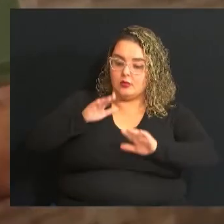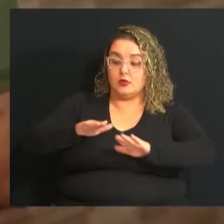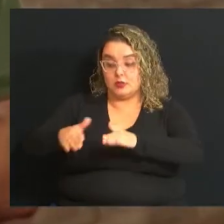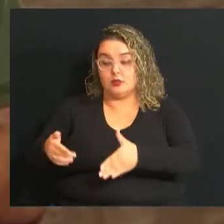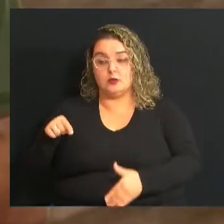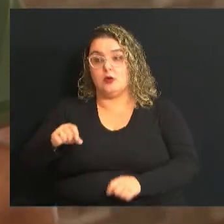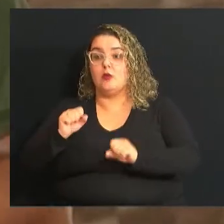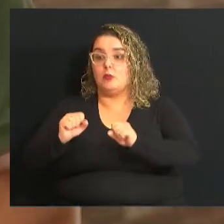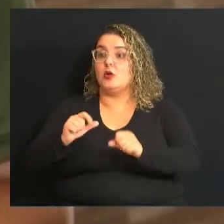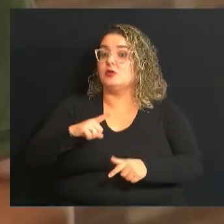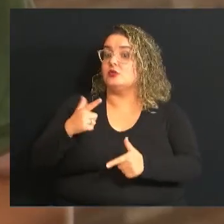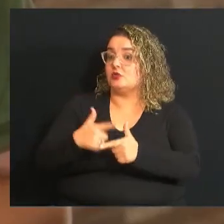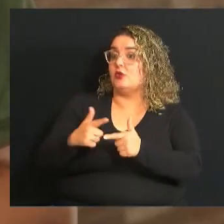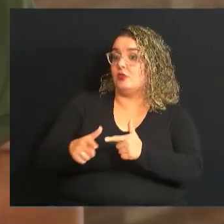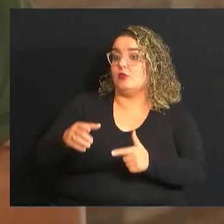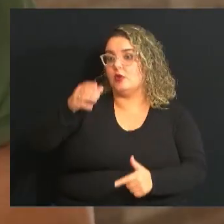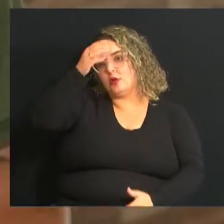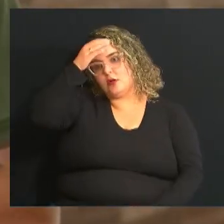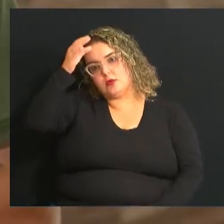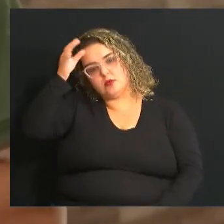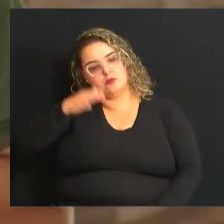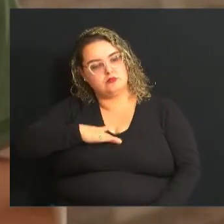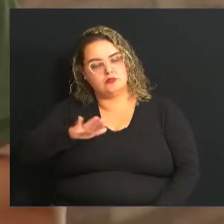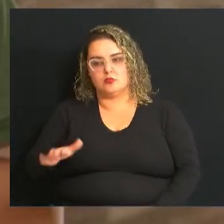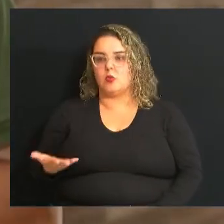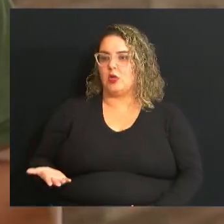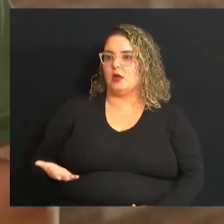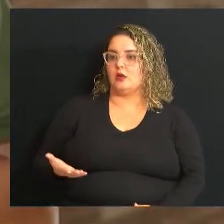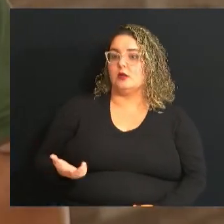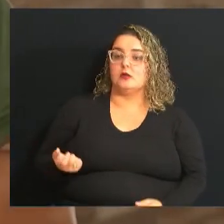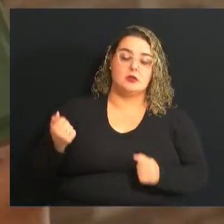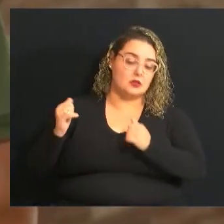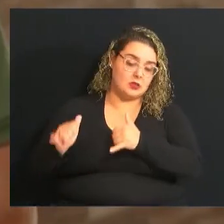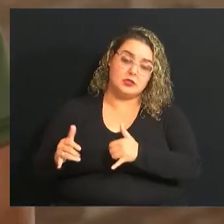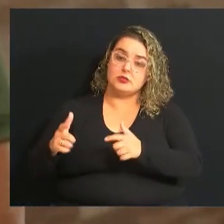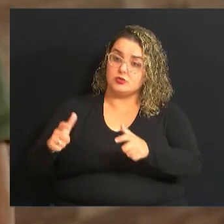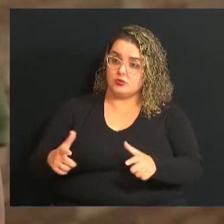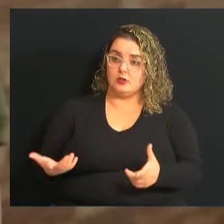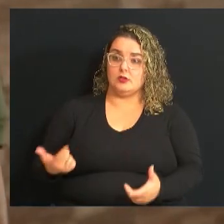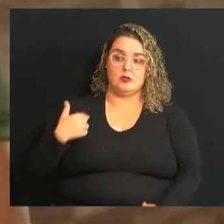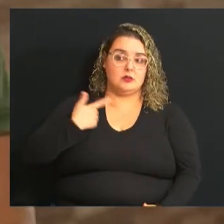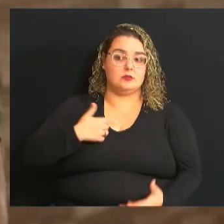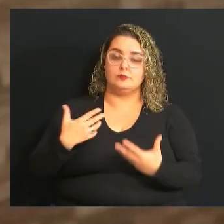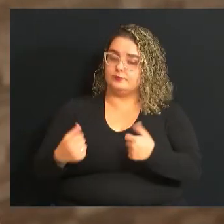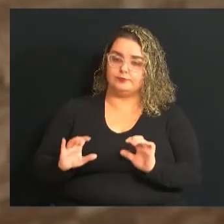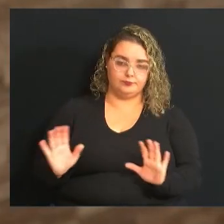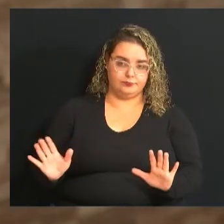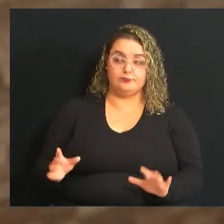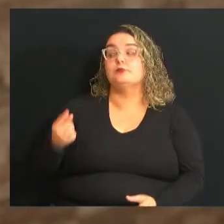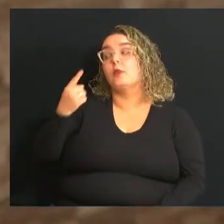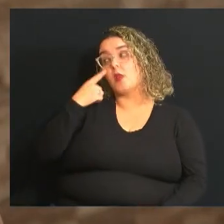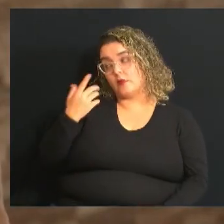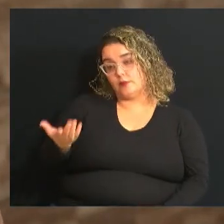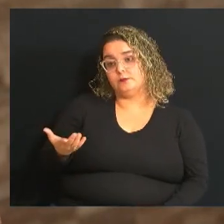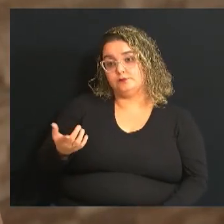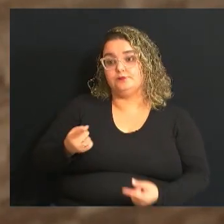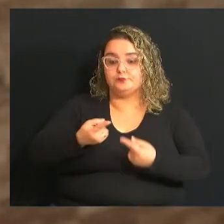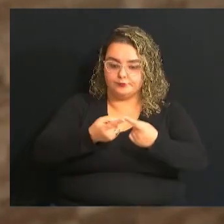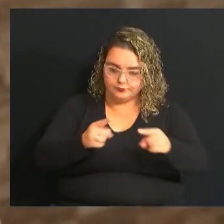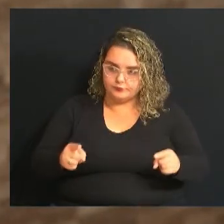Ela vai utilizar aquele produto para as madrinhas dela? Não. Então, ou seja, perdeu o objeto, causa dano